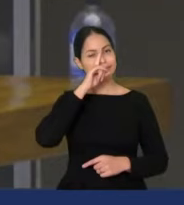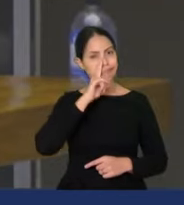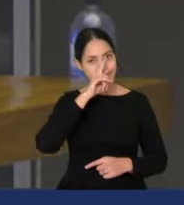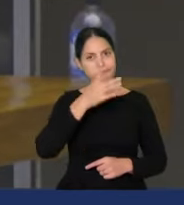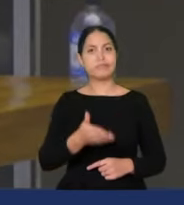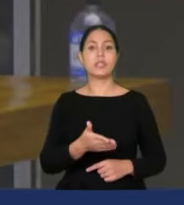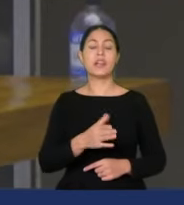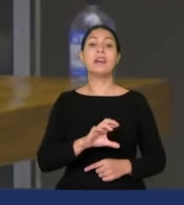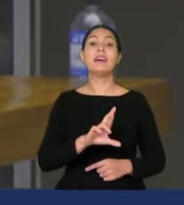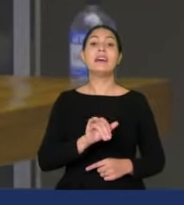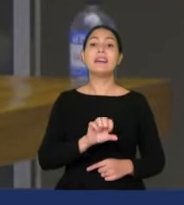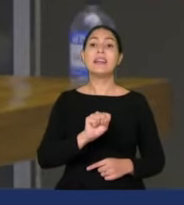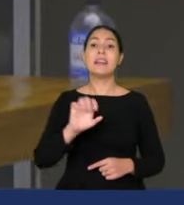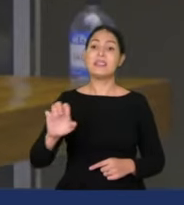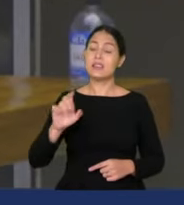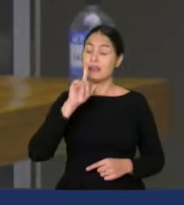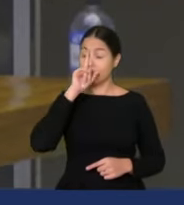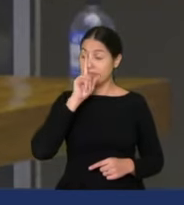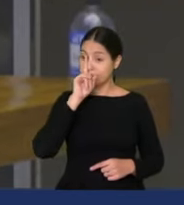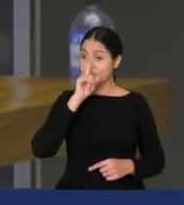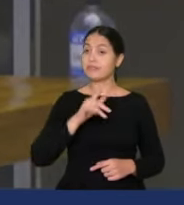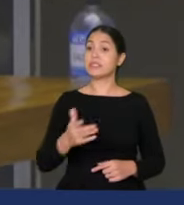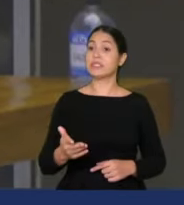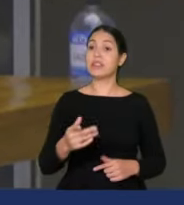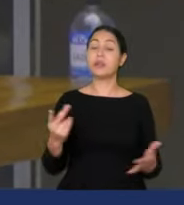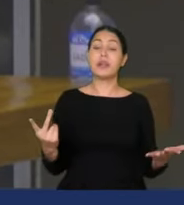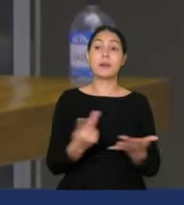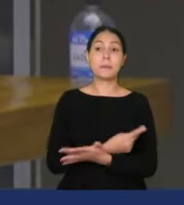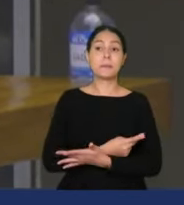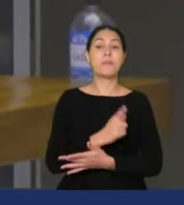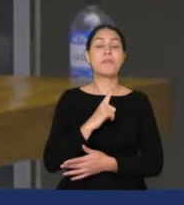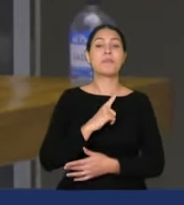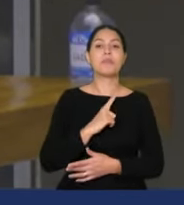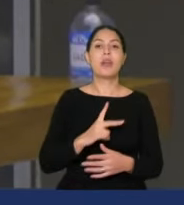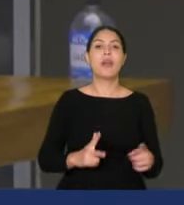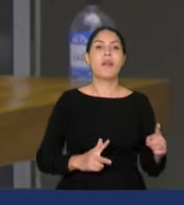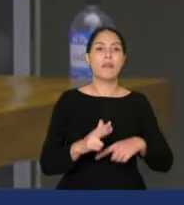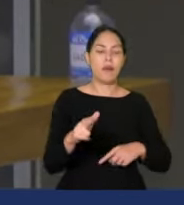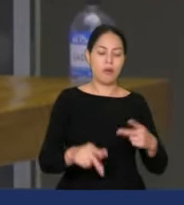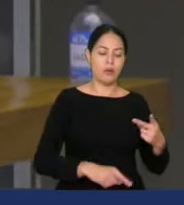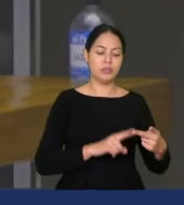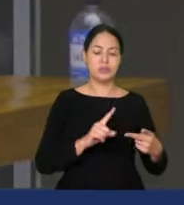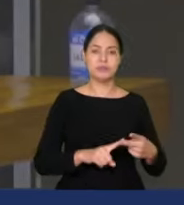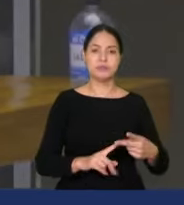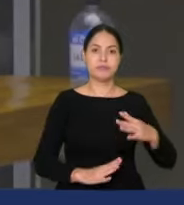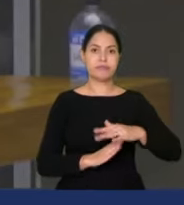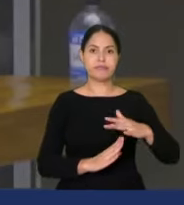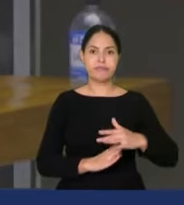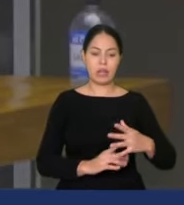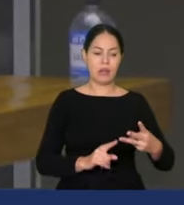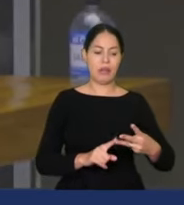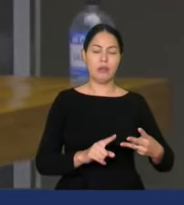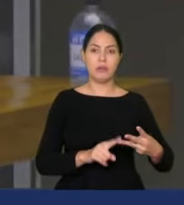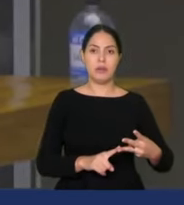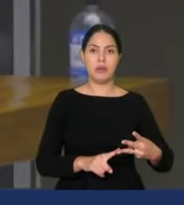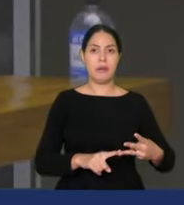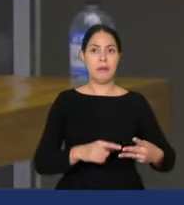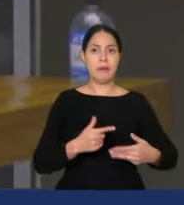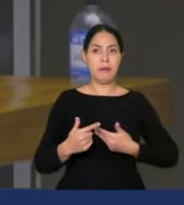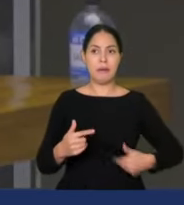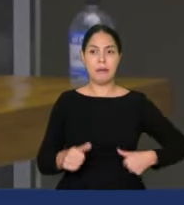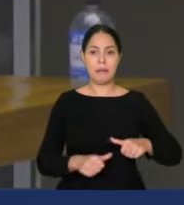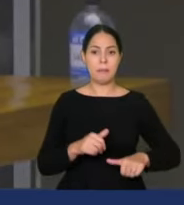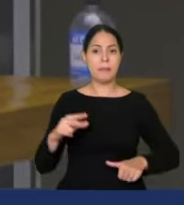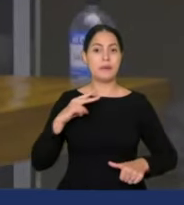que fomenta teto de gastos, cortes de investimentos, privatizações,